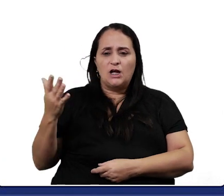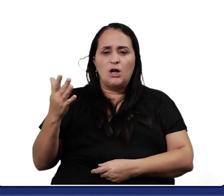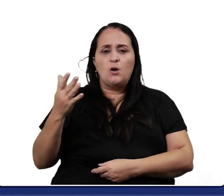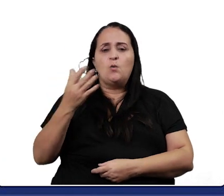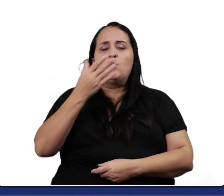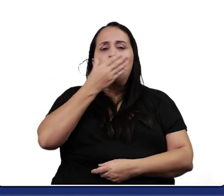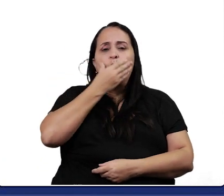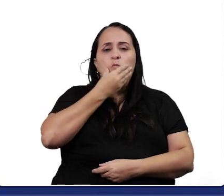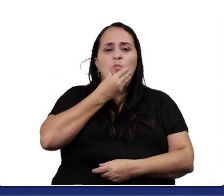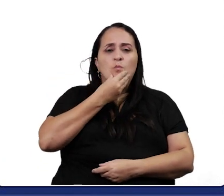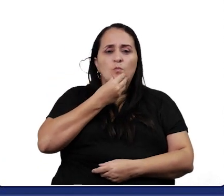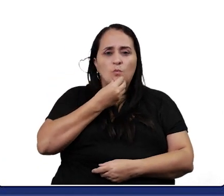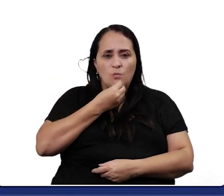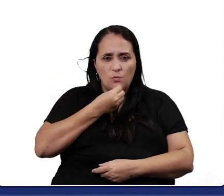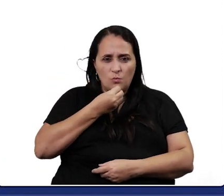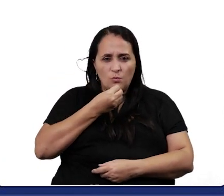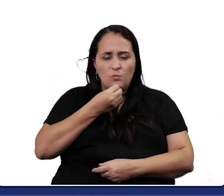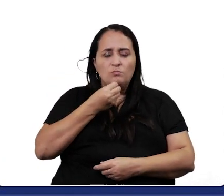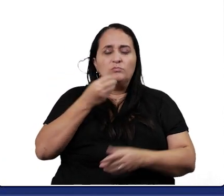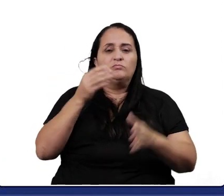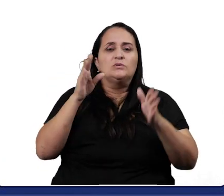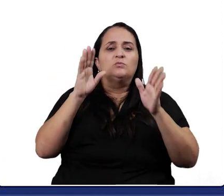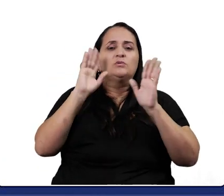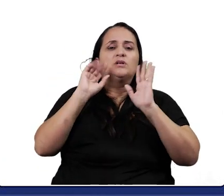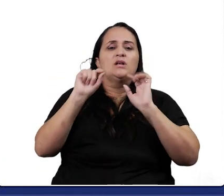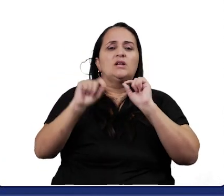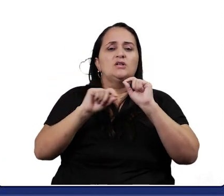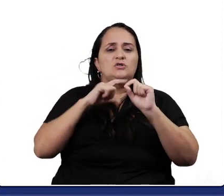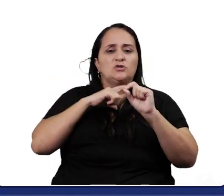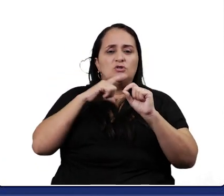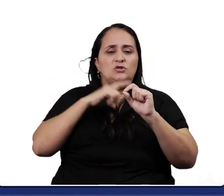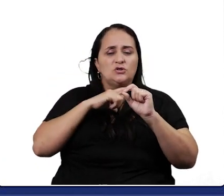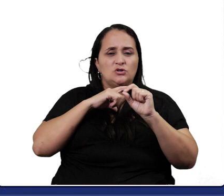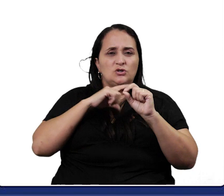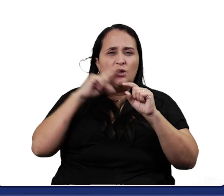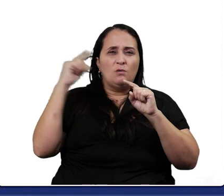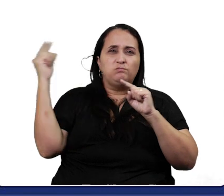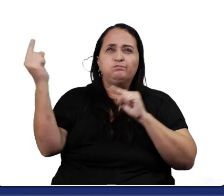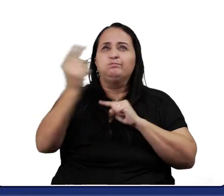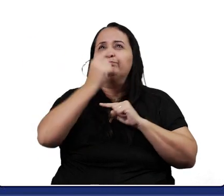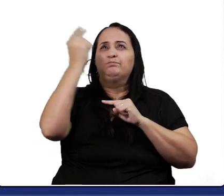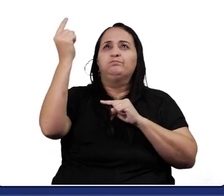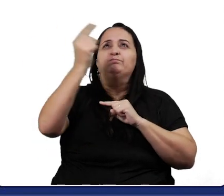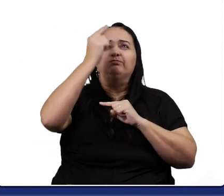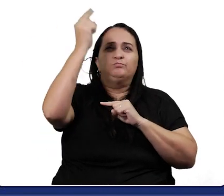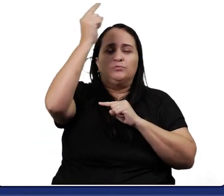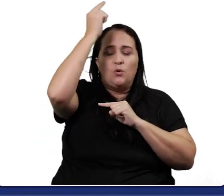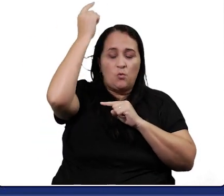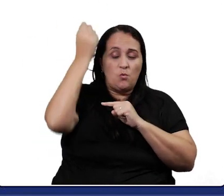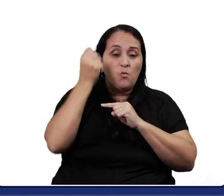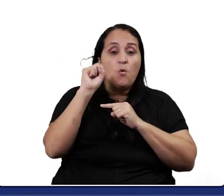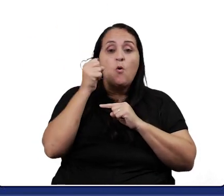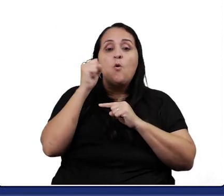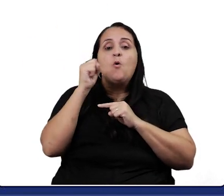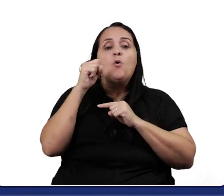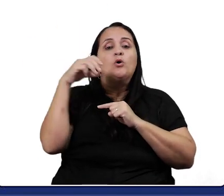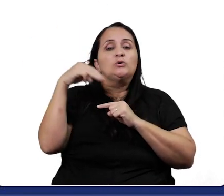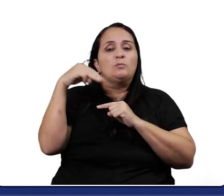americano chegava a alcançar 8 metros, o rival